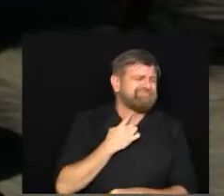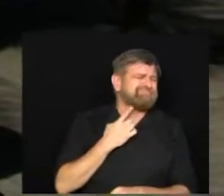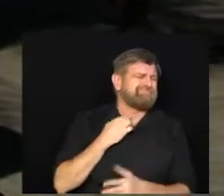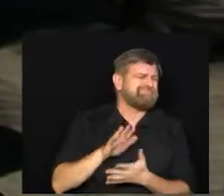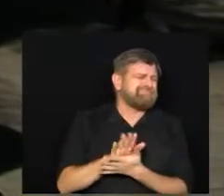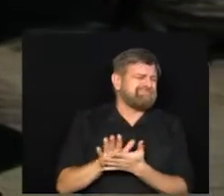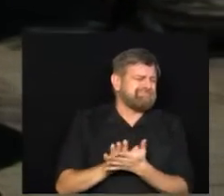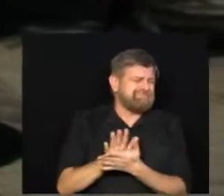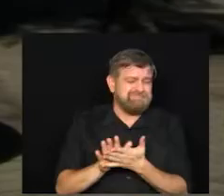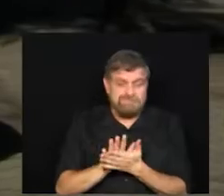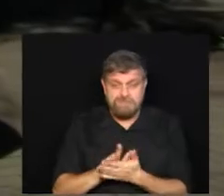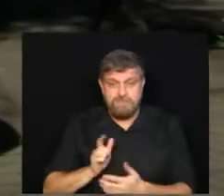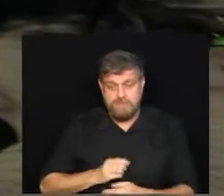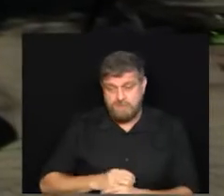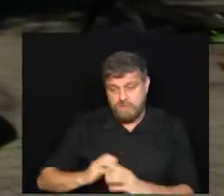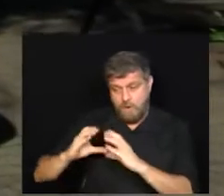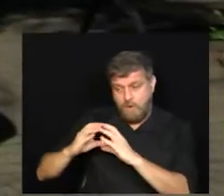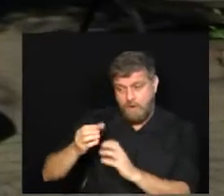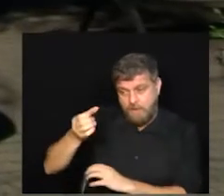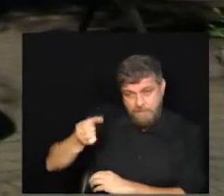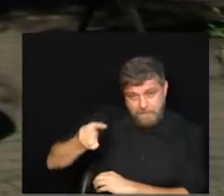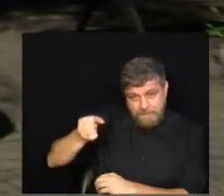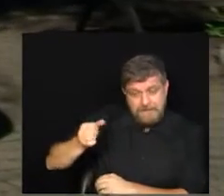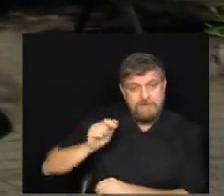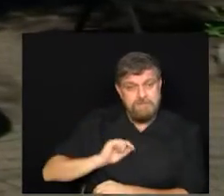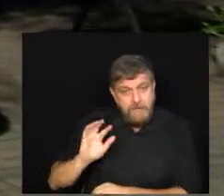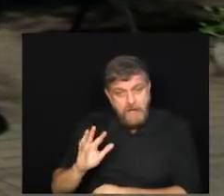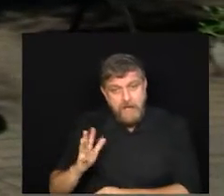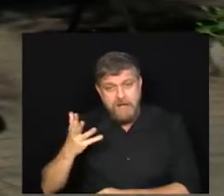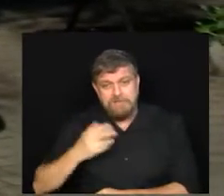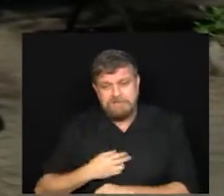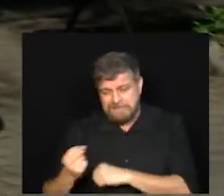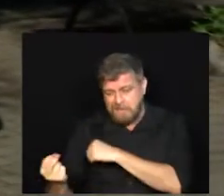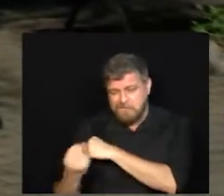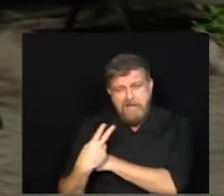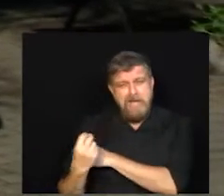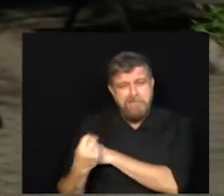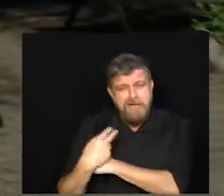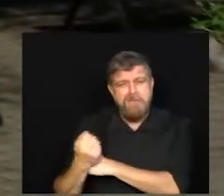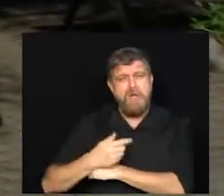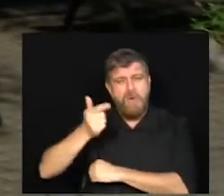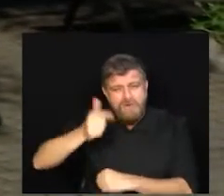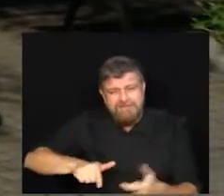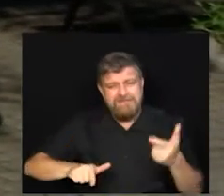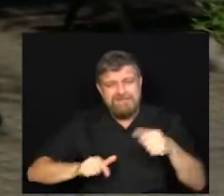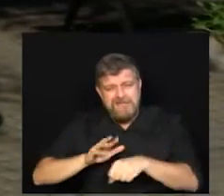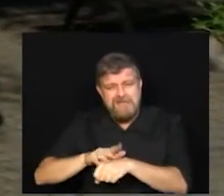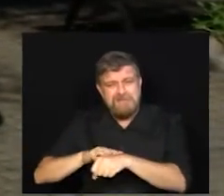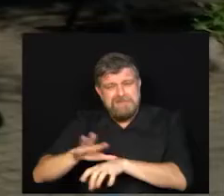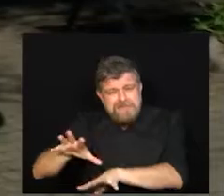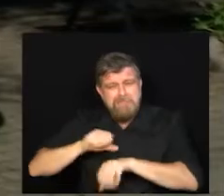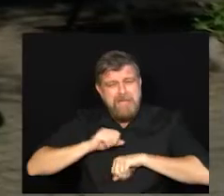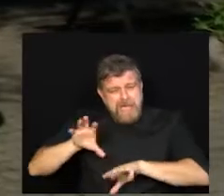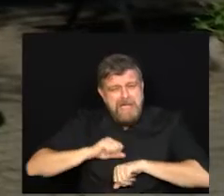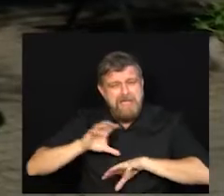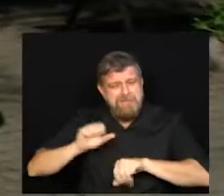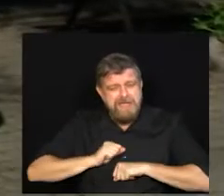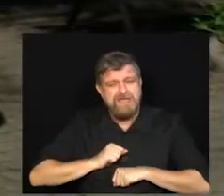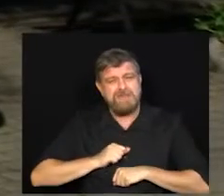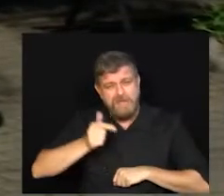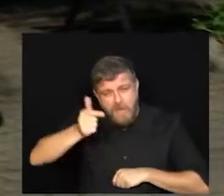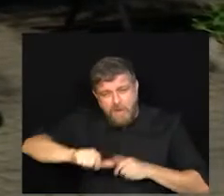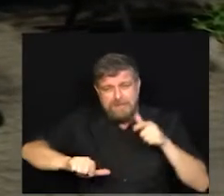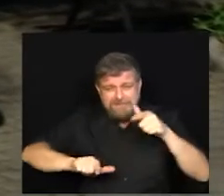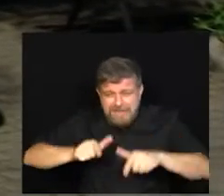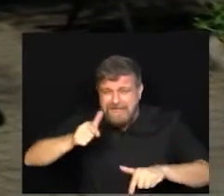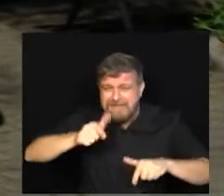dos glóbulos brancos, acontece esse quadro de infecções recorrentes, a pessoa tem mais chances de desenvolver uma infecção e ter